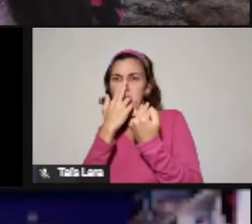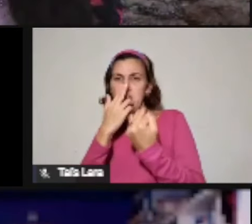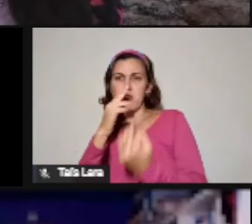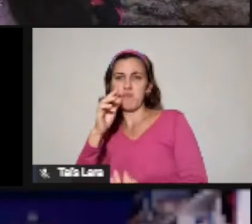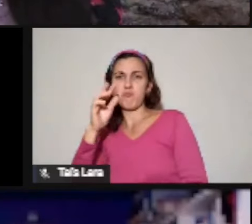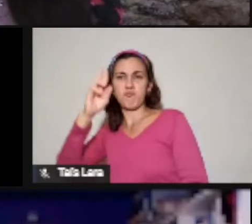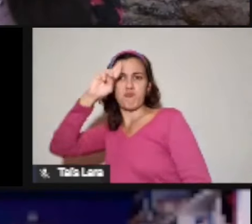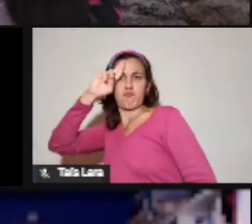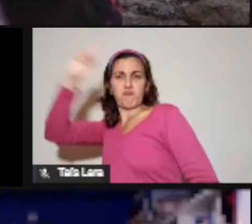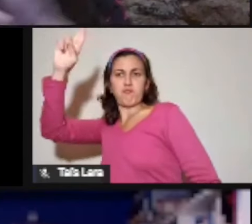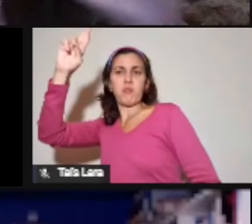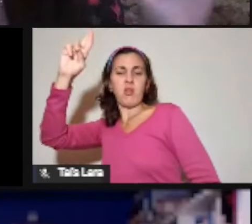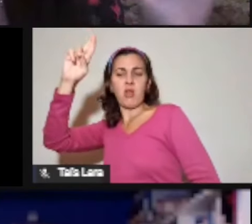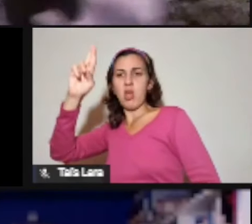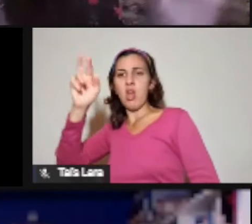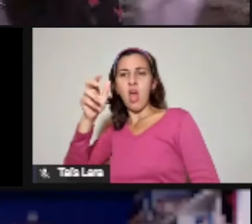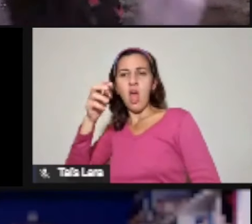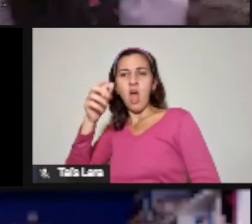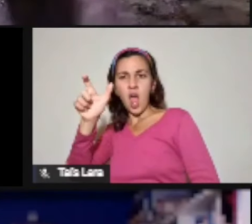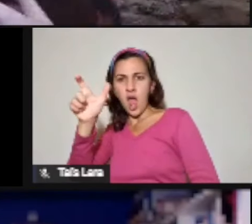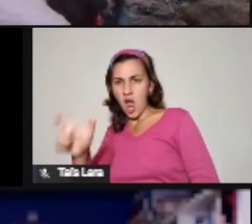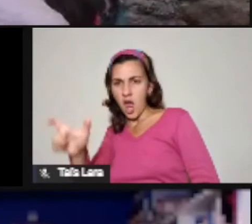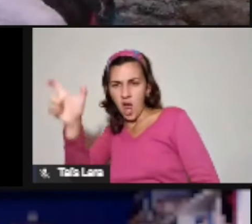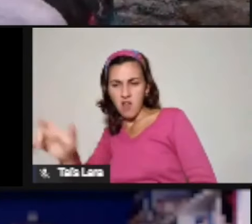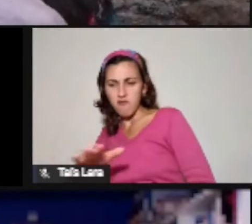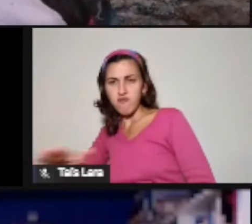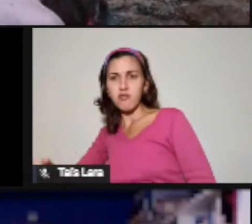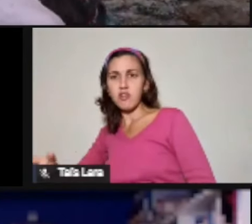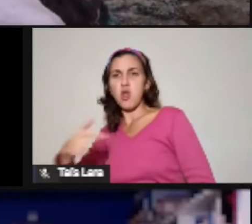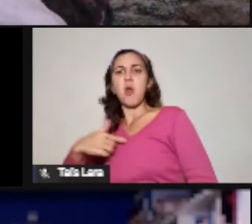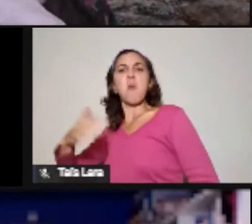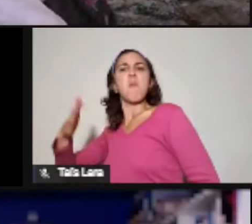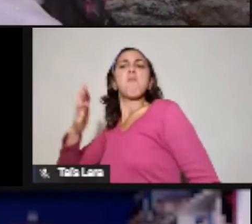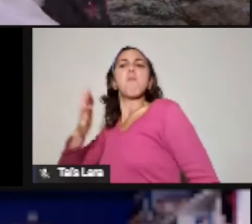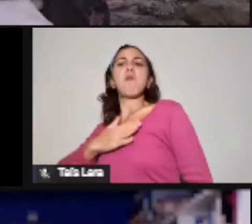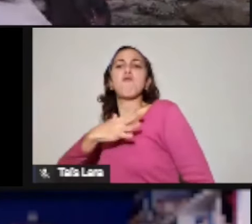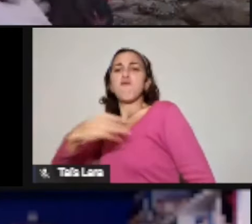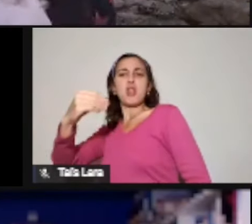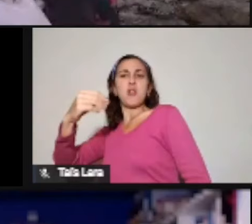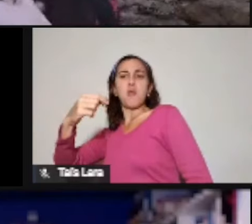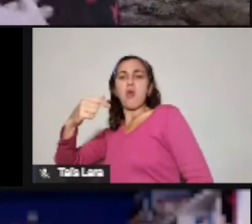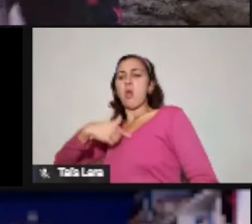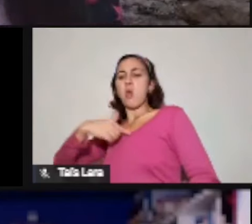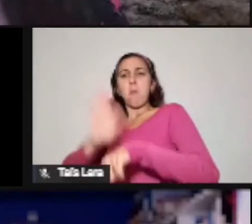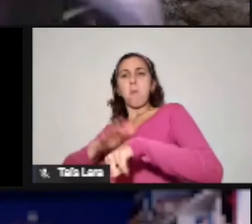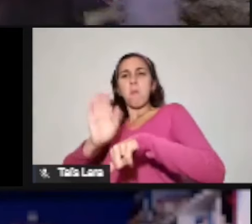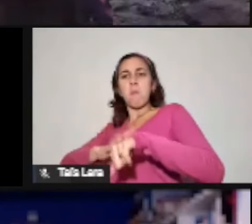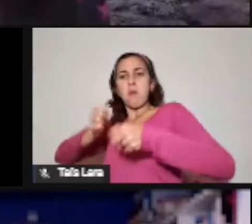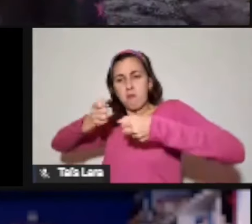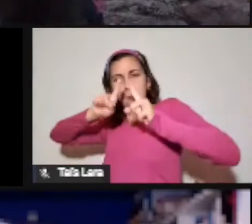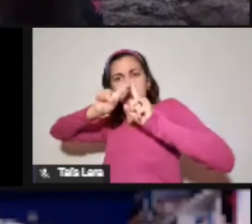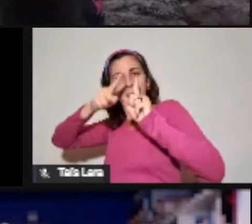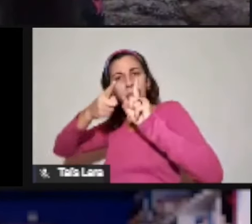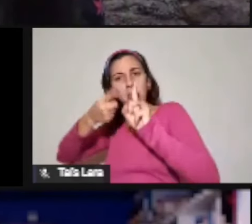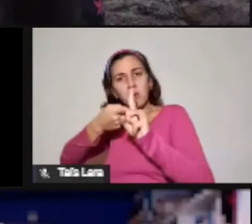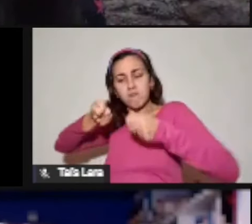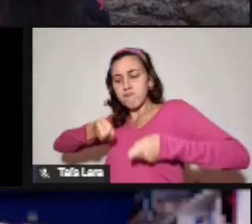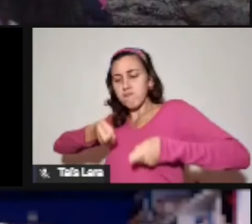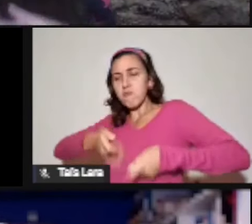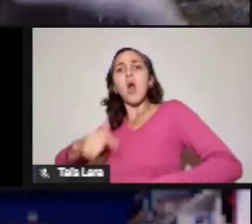dono de pessoas. Ninguém é dono de pessoas. Mas, Carol, é meu filho, veio da minha barriga. Pois é, você é responsável,